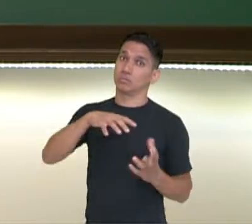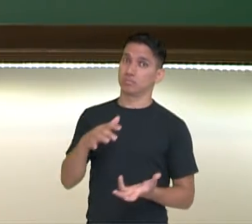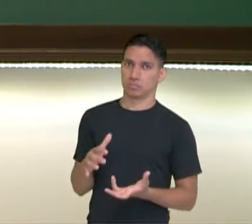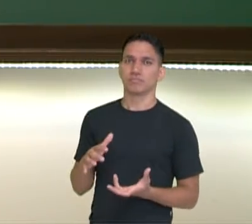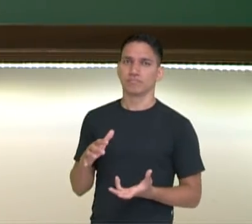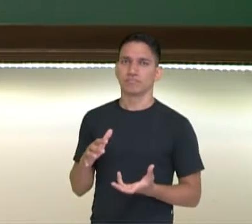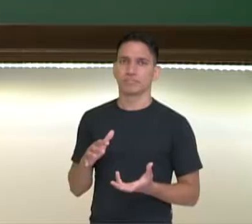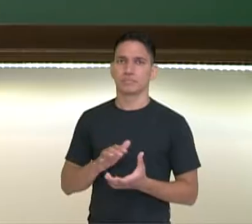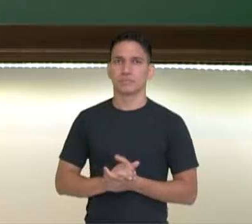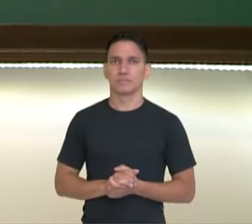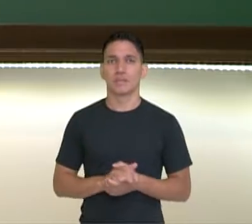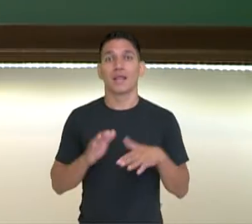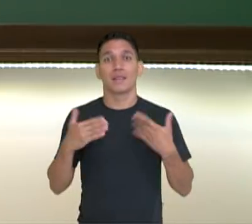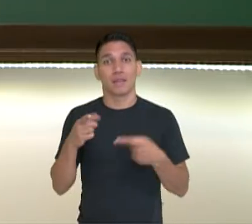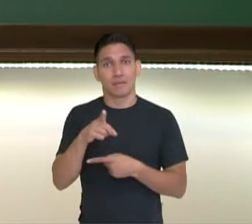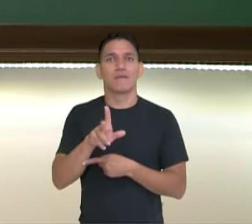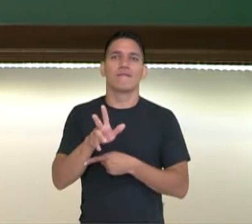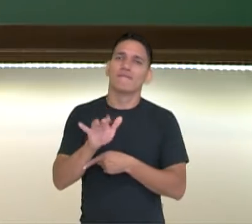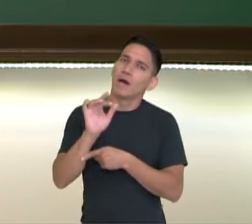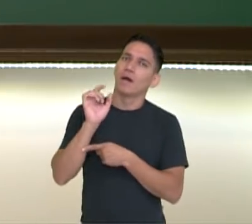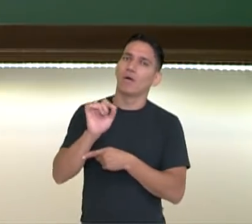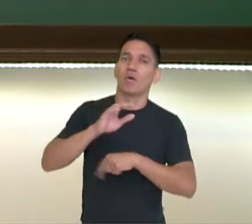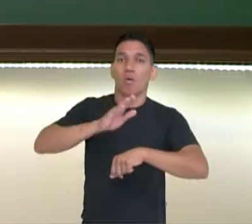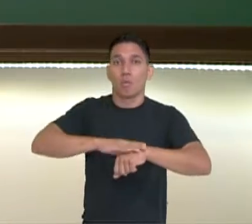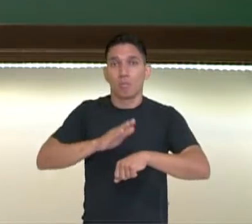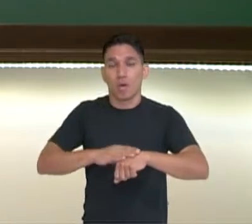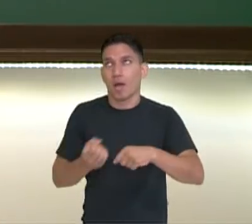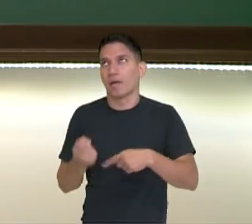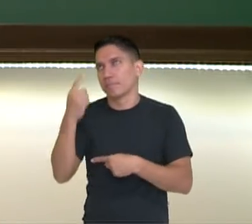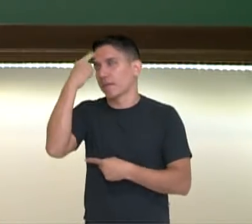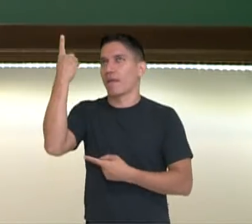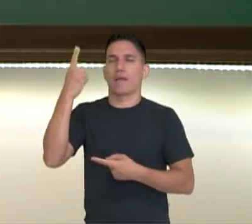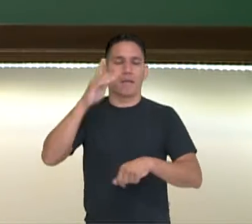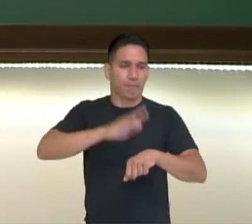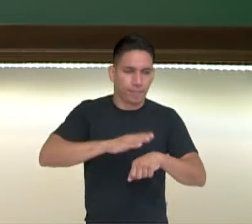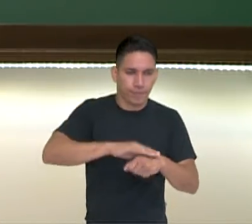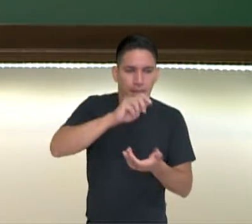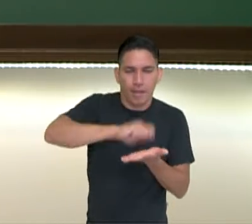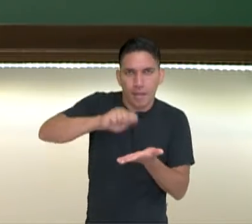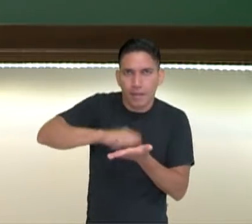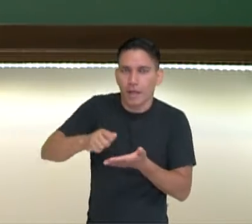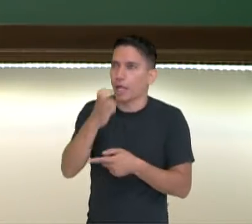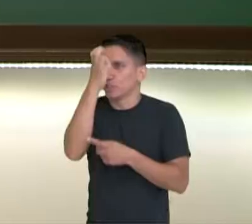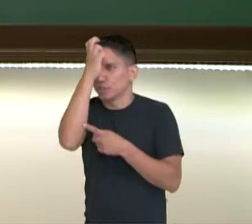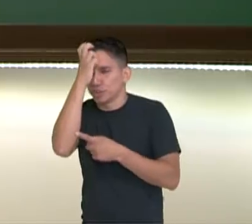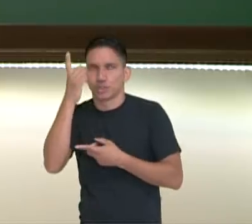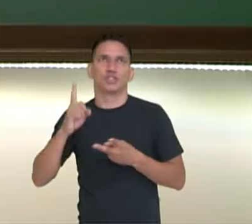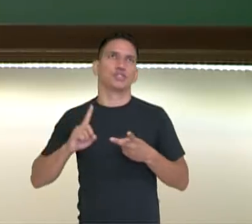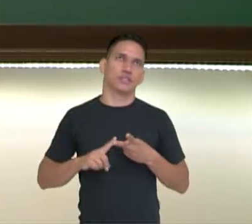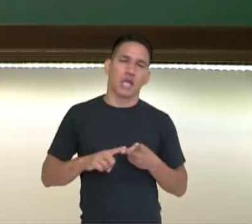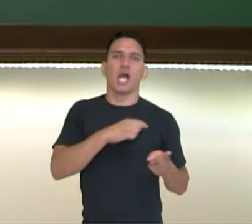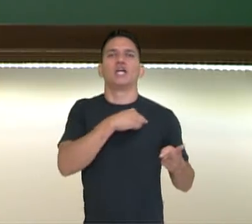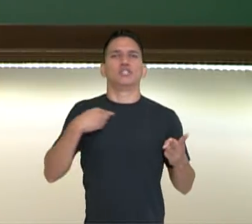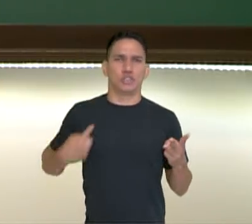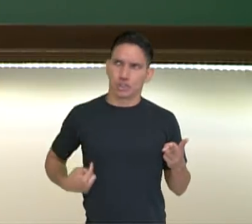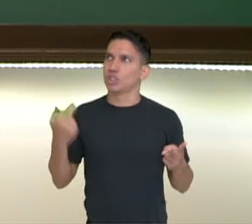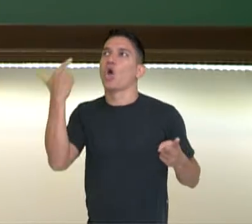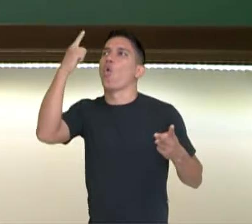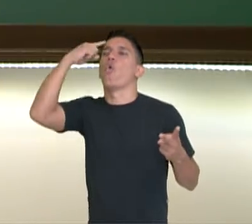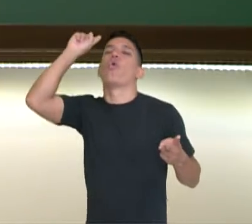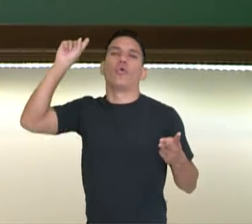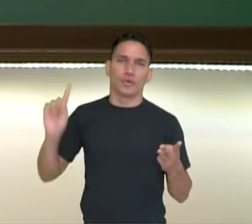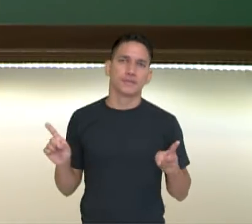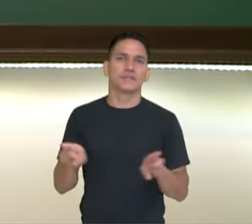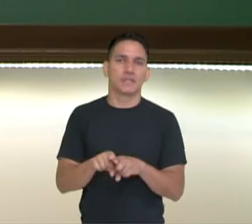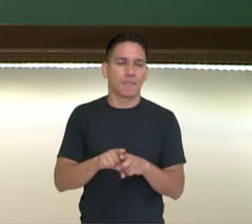Tá? Então, você vai ter esse desenvolvimento da escrita. No Egito vai ter um desenvolvimento de escrita. Na China tem outro desenvolvimento. Na margem do